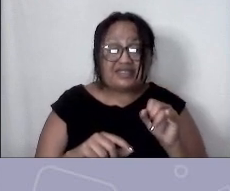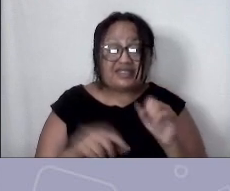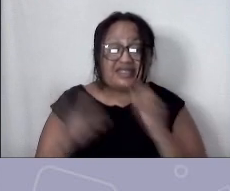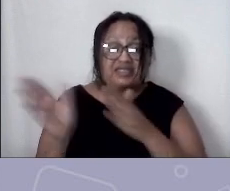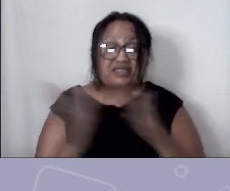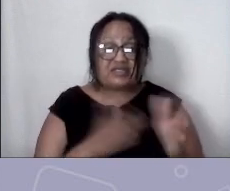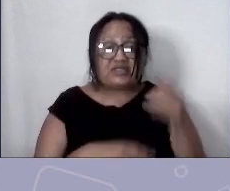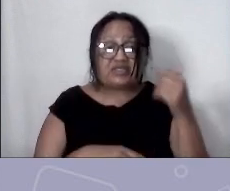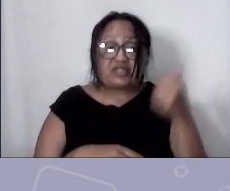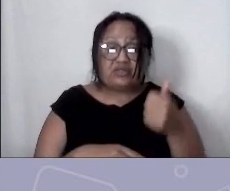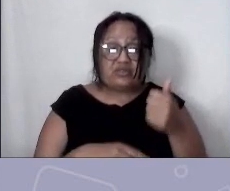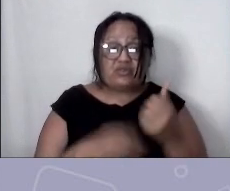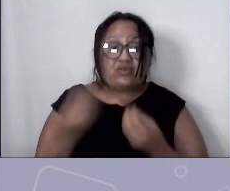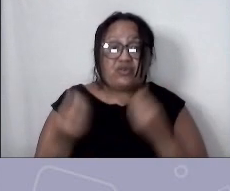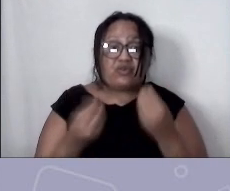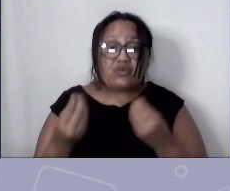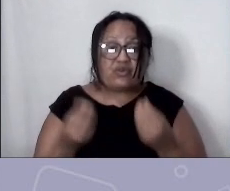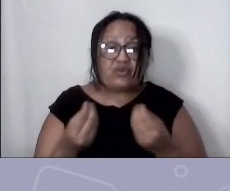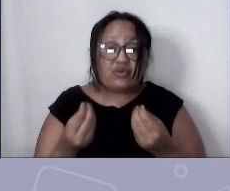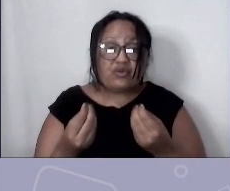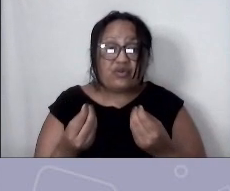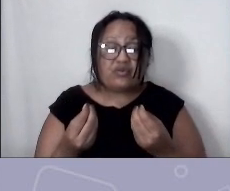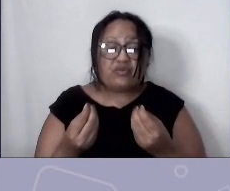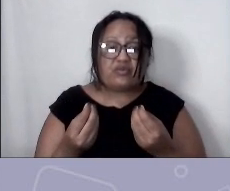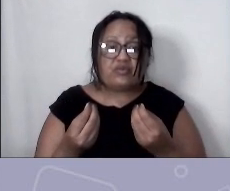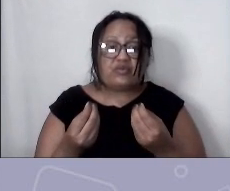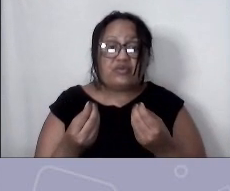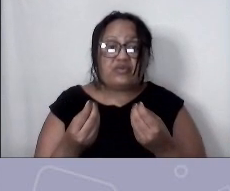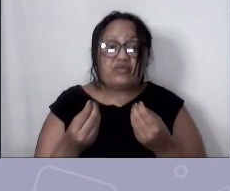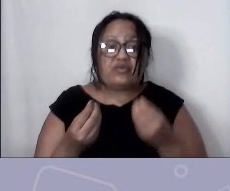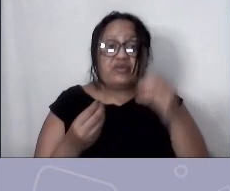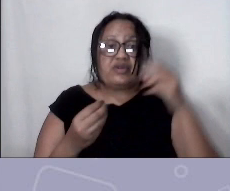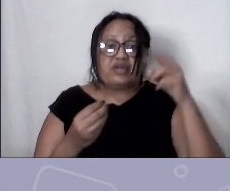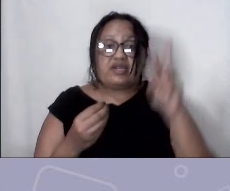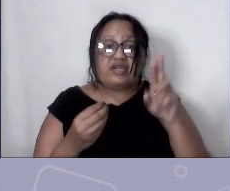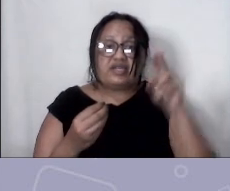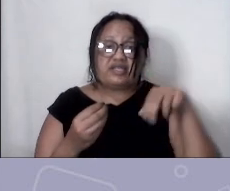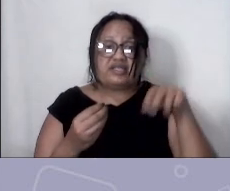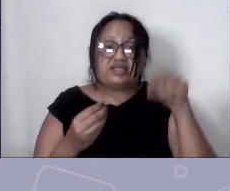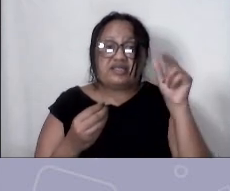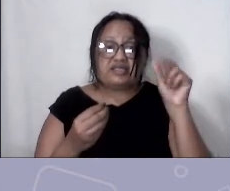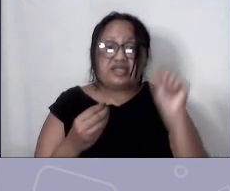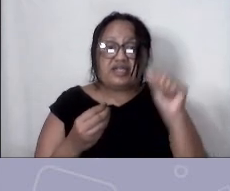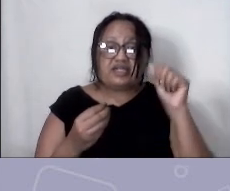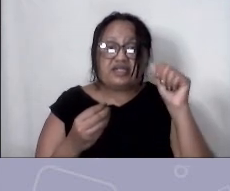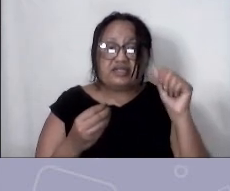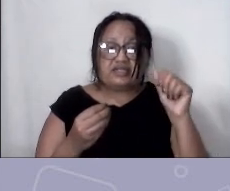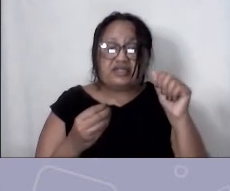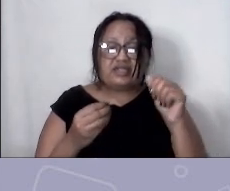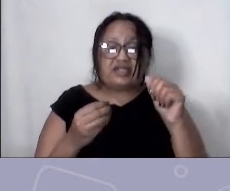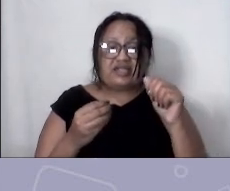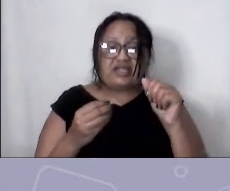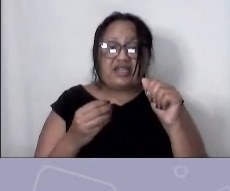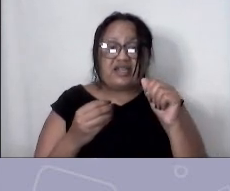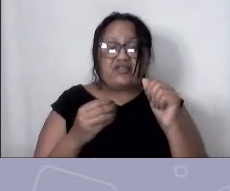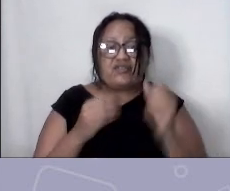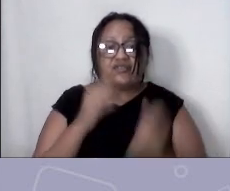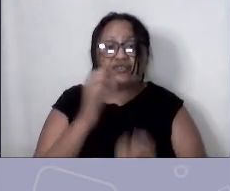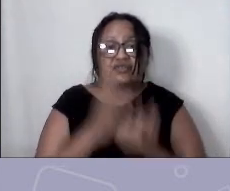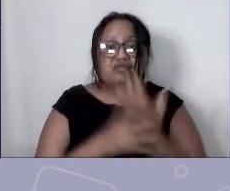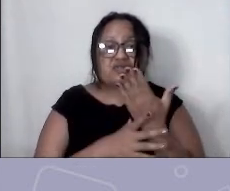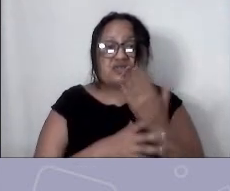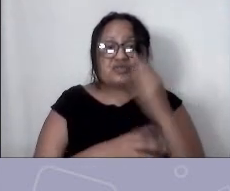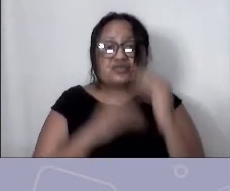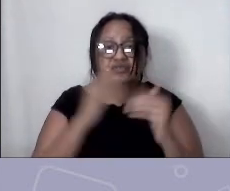o RNA mensageiro o RNA-M formado por essa sequência conterá as